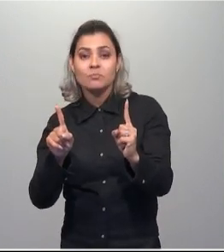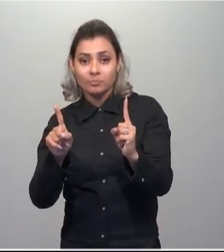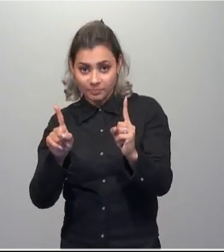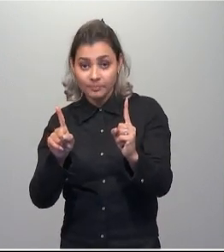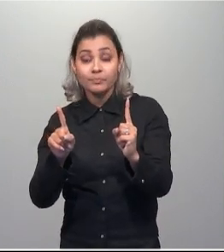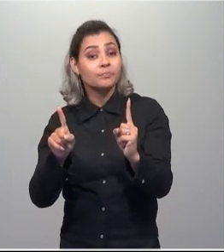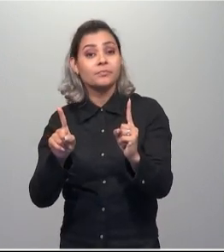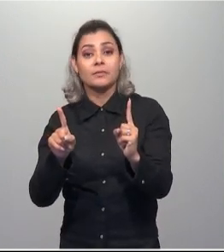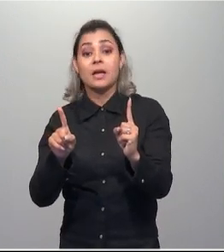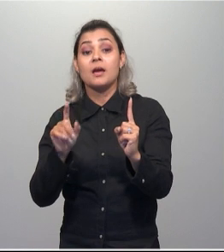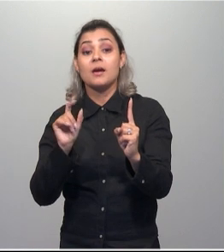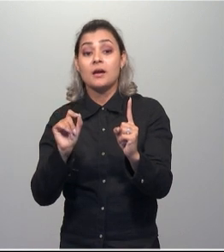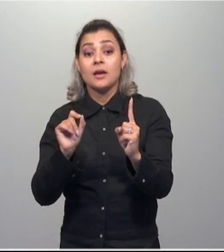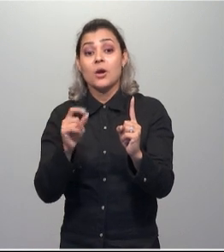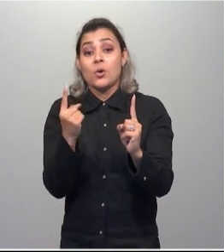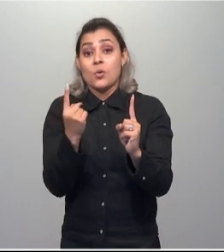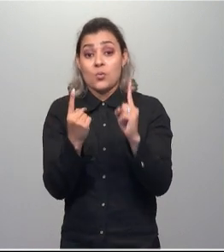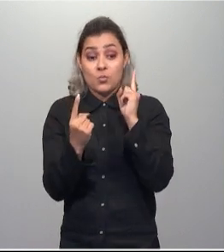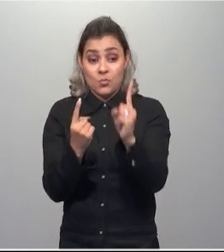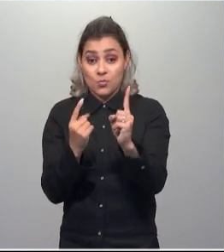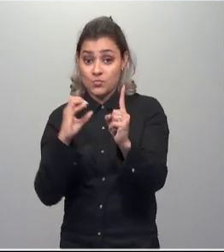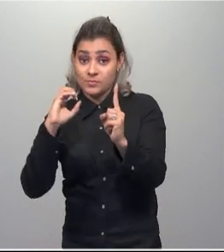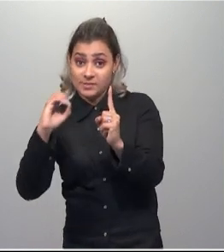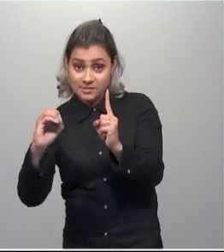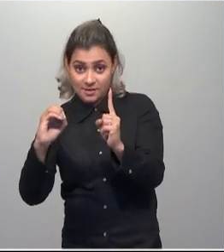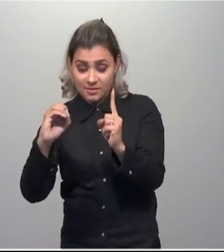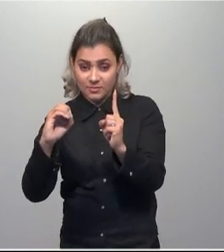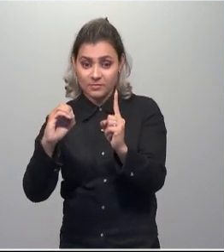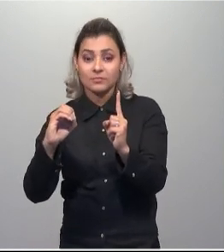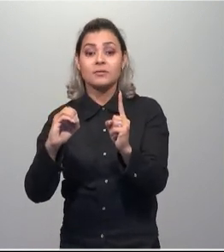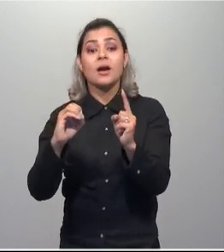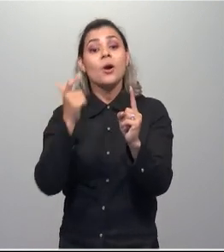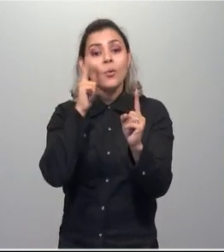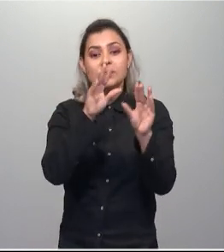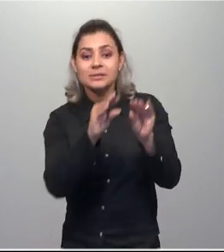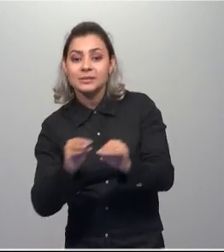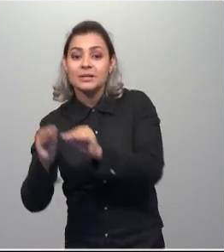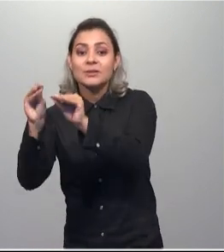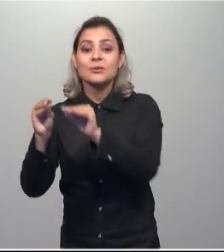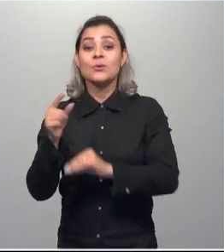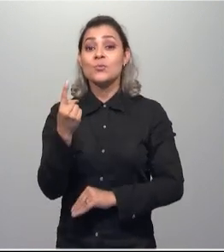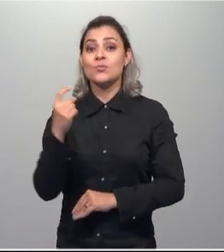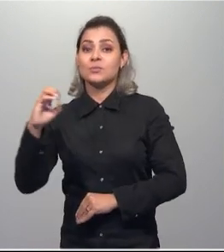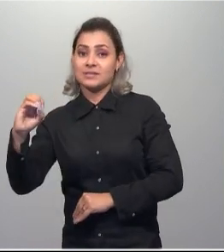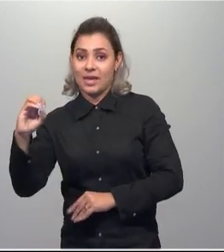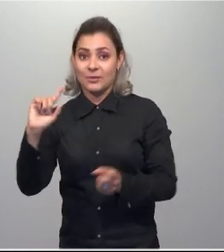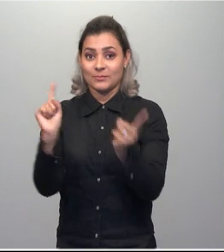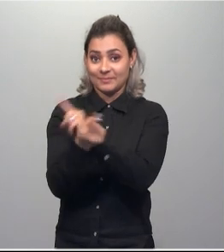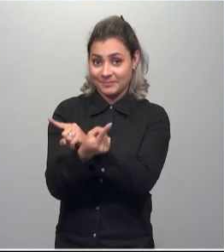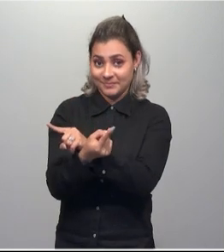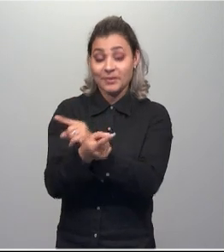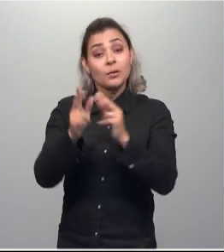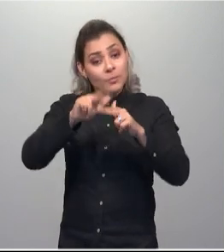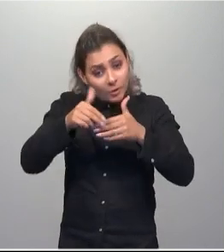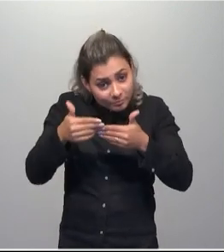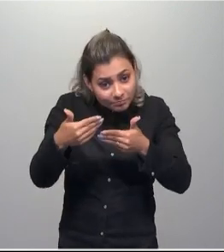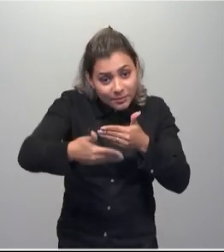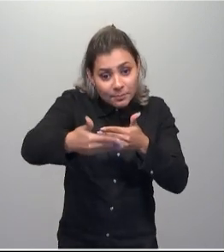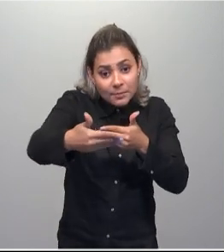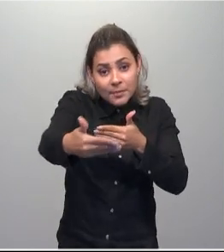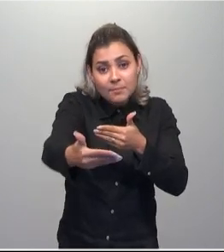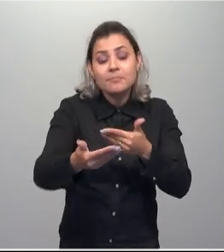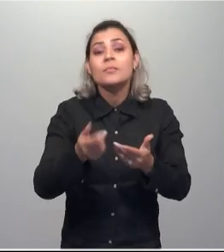que não quer 01 10 e aí vou ter meu estado 10 assim por diante